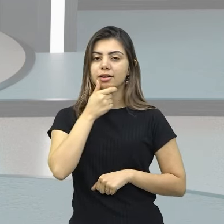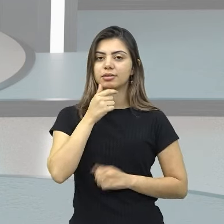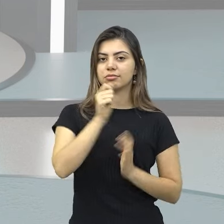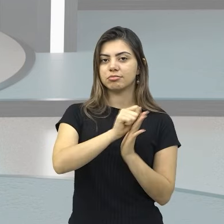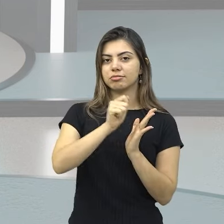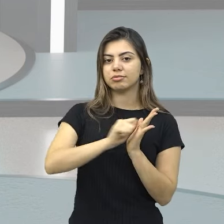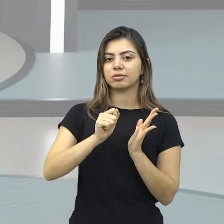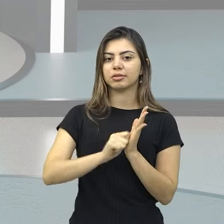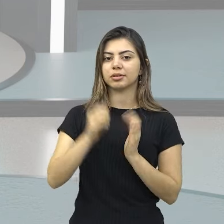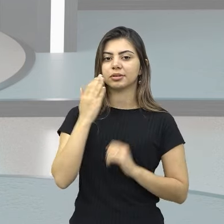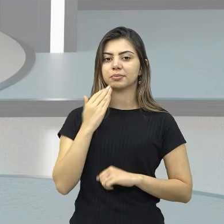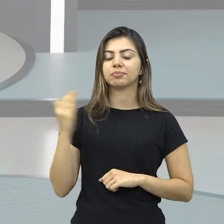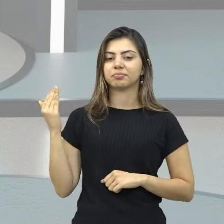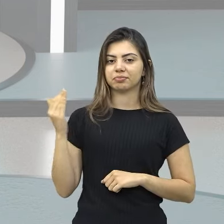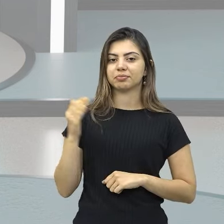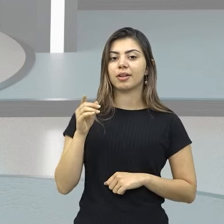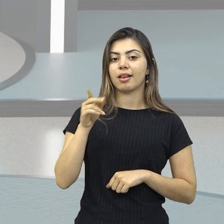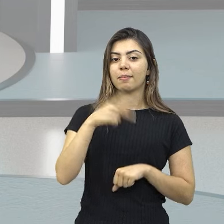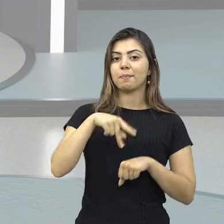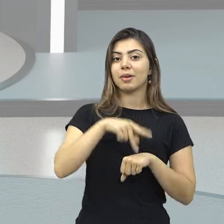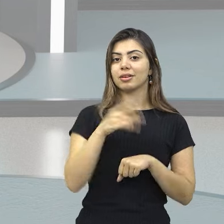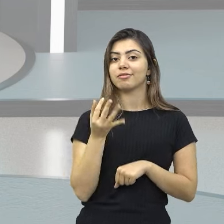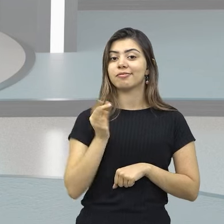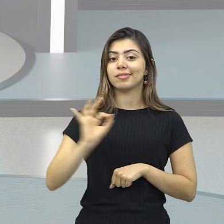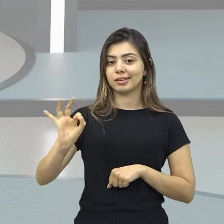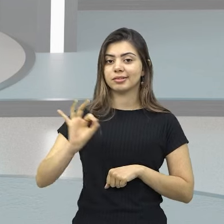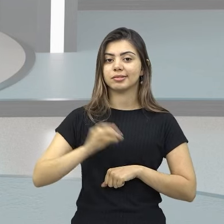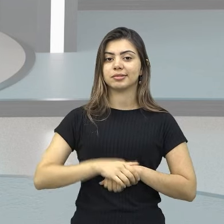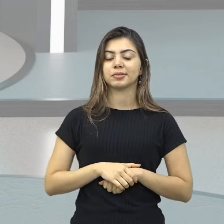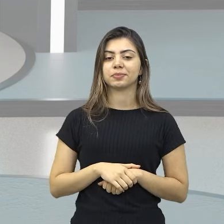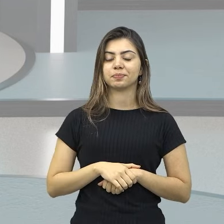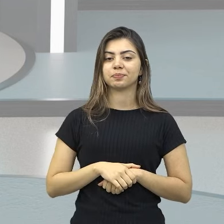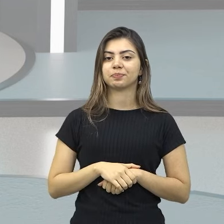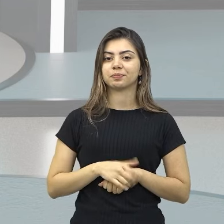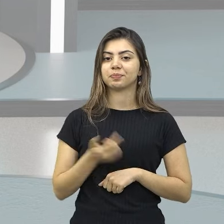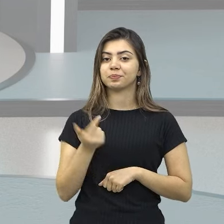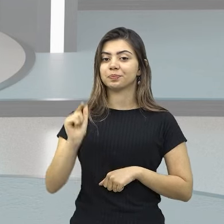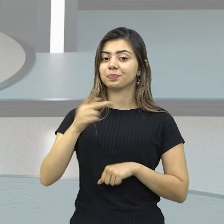France, French, que é a França, não é? E francês, francesa.